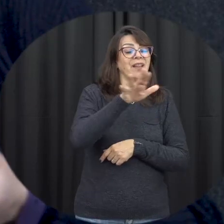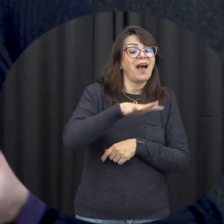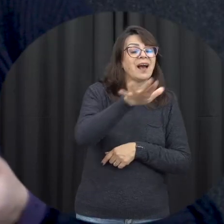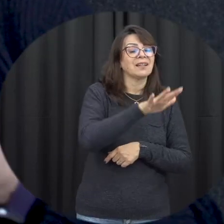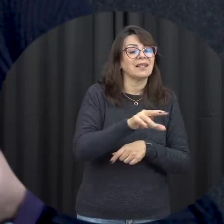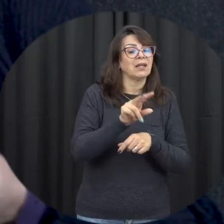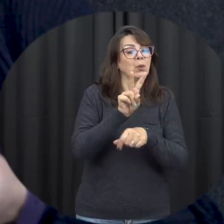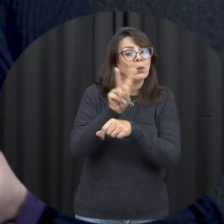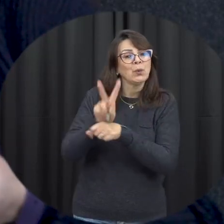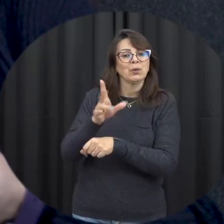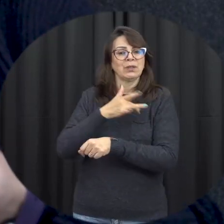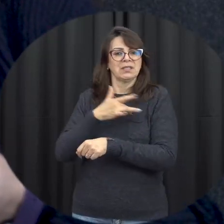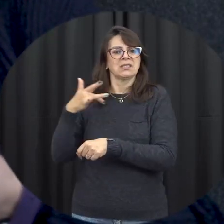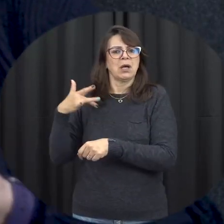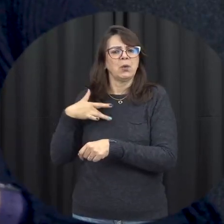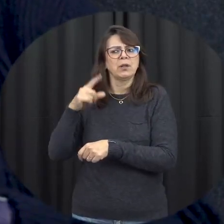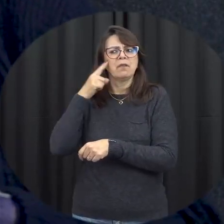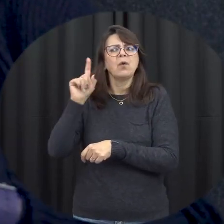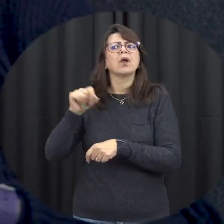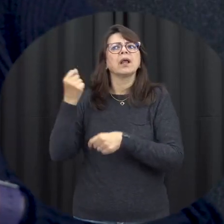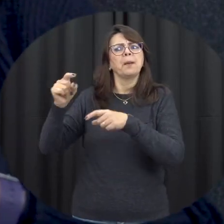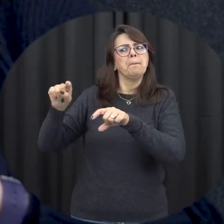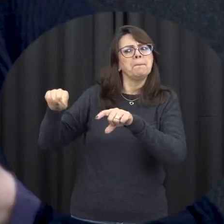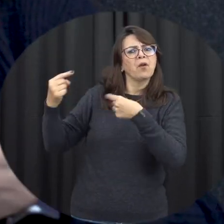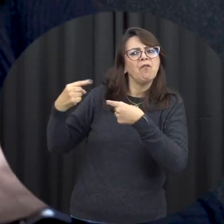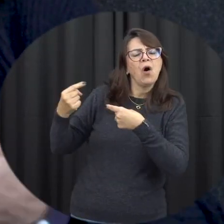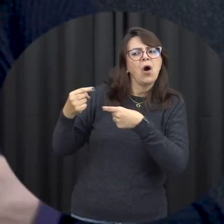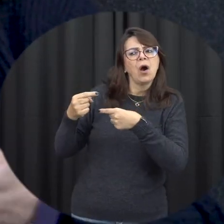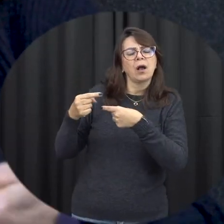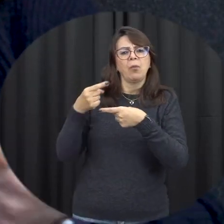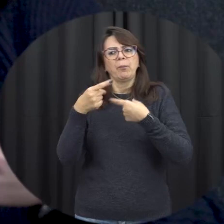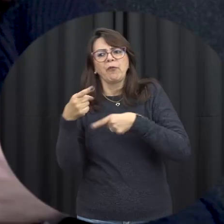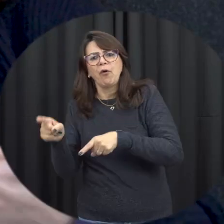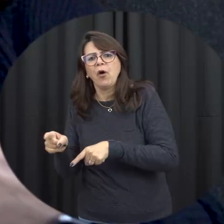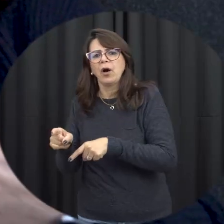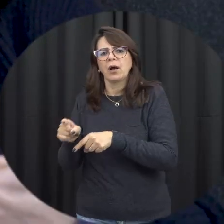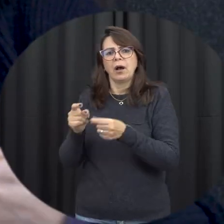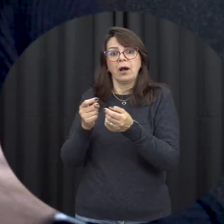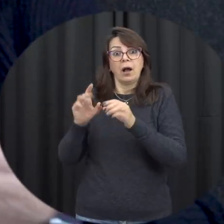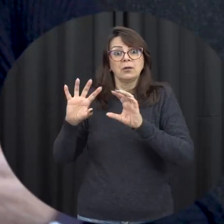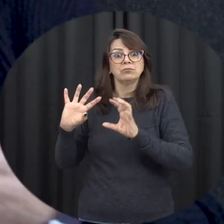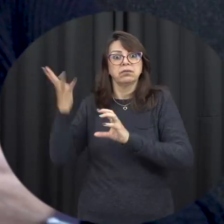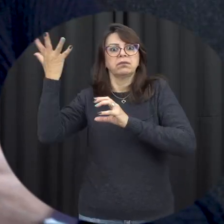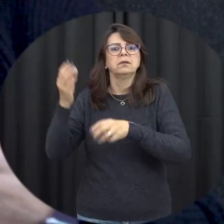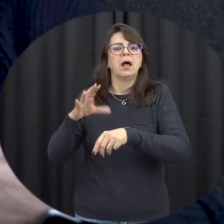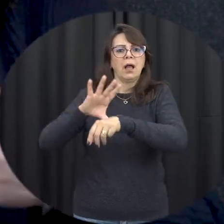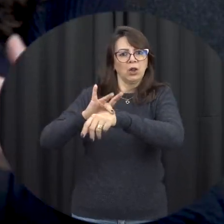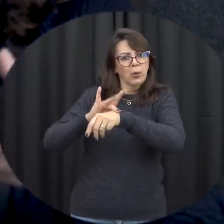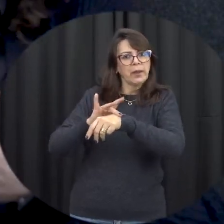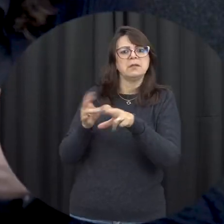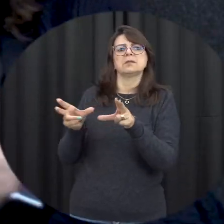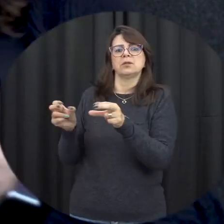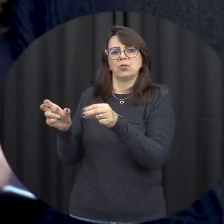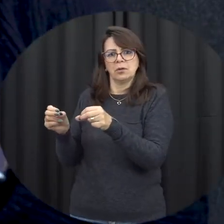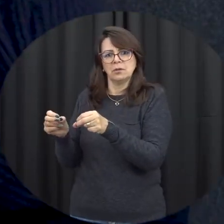e de ver esses possíveis fatores causais, né, da doença, o que poderia ser feito antes dessa doença acontecer.